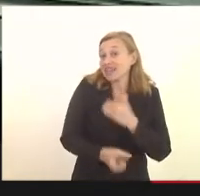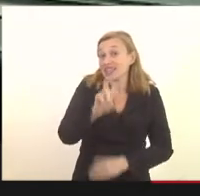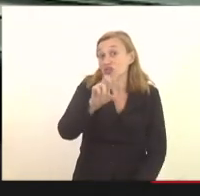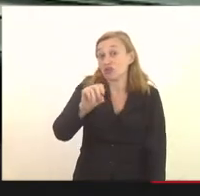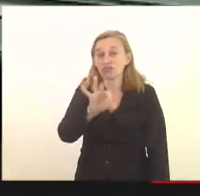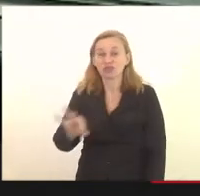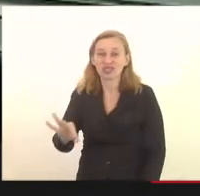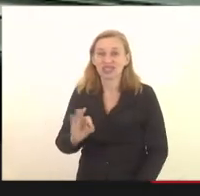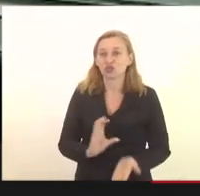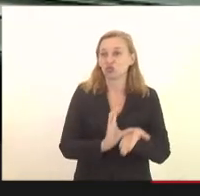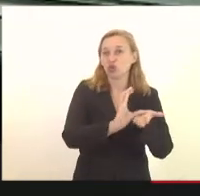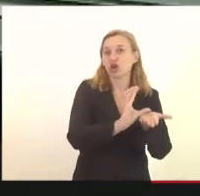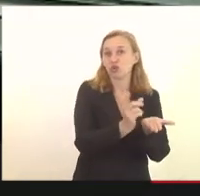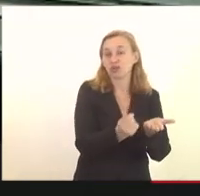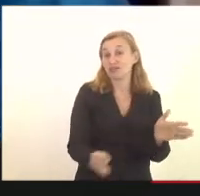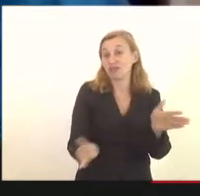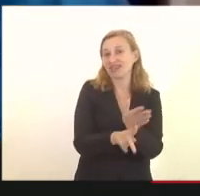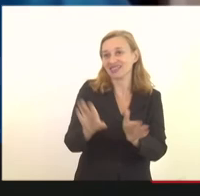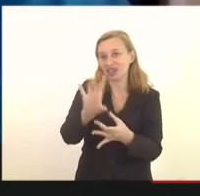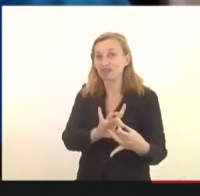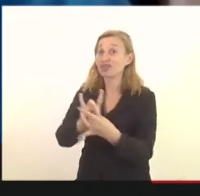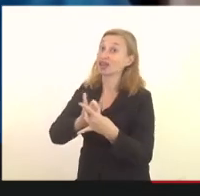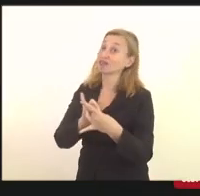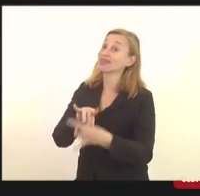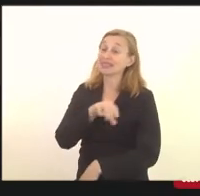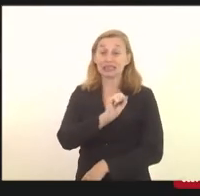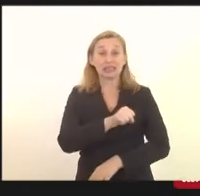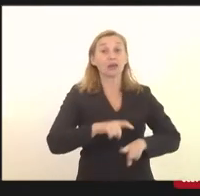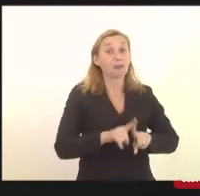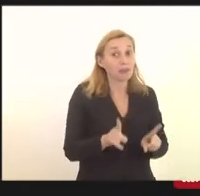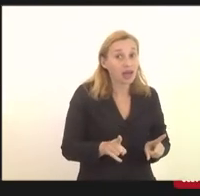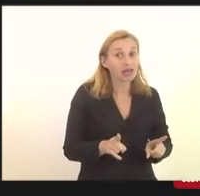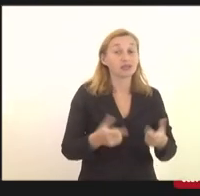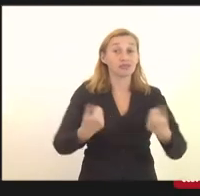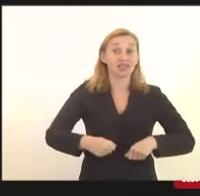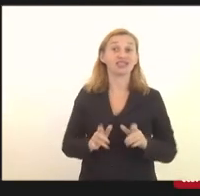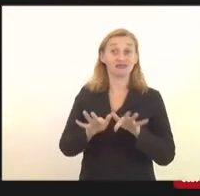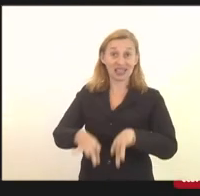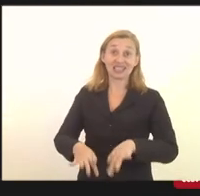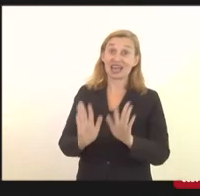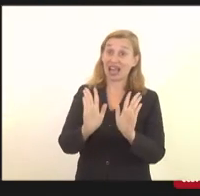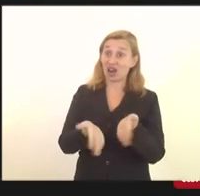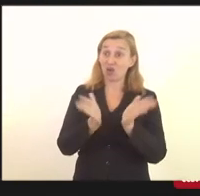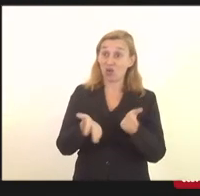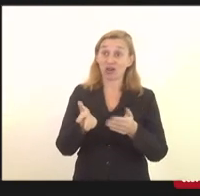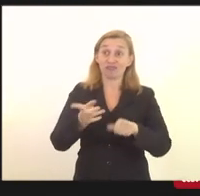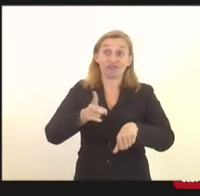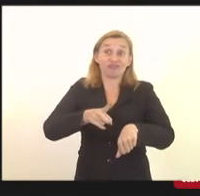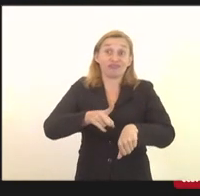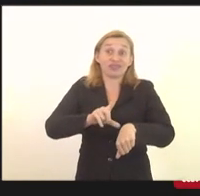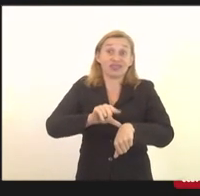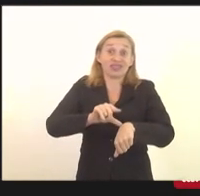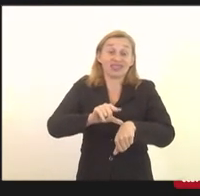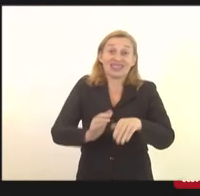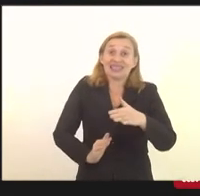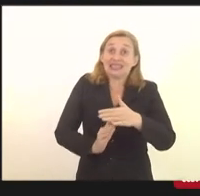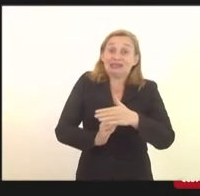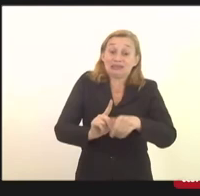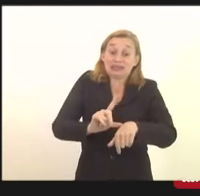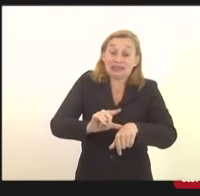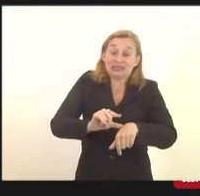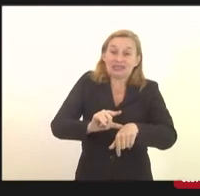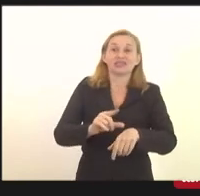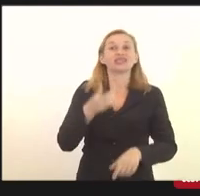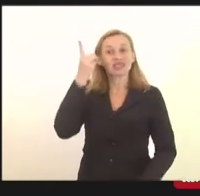recursos da PE, que são da União. Sim. Mas eu preciso agora encerrar. porque estamos no limite da nossa hora. A